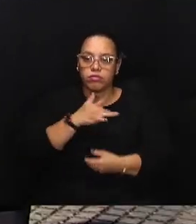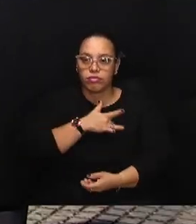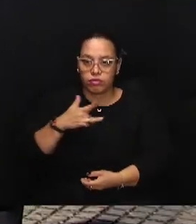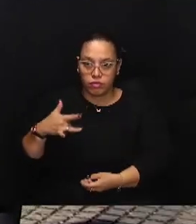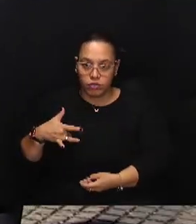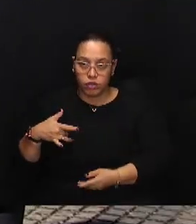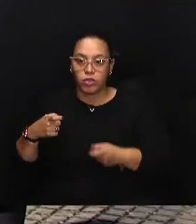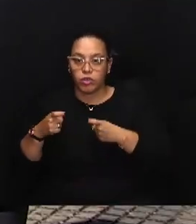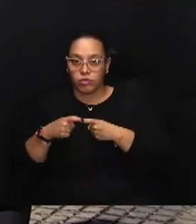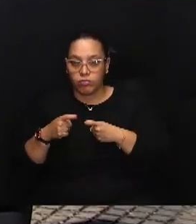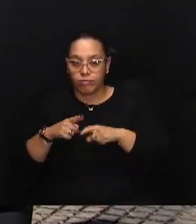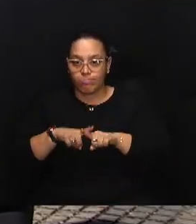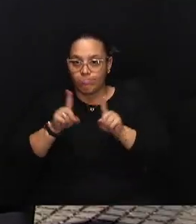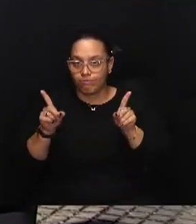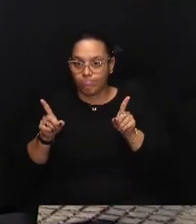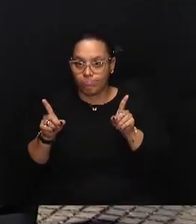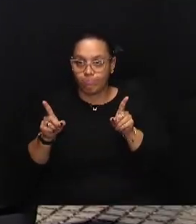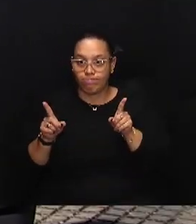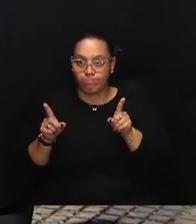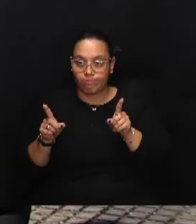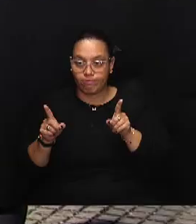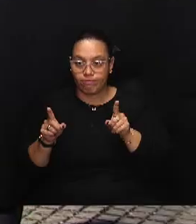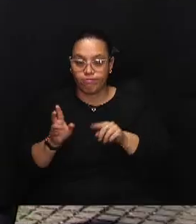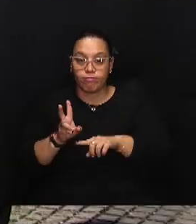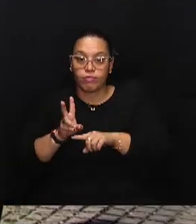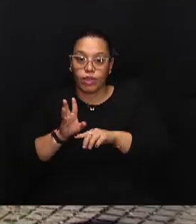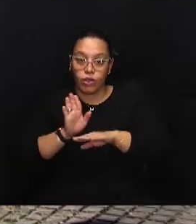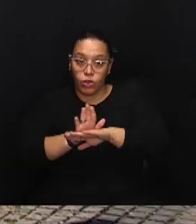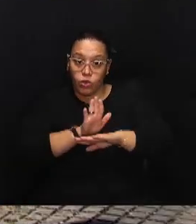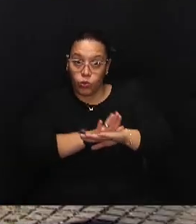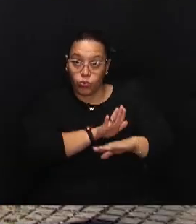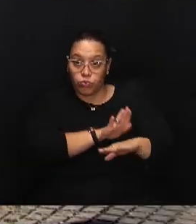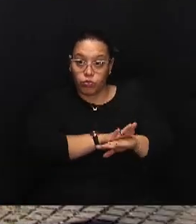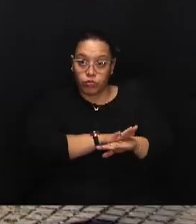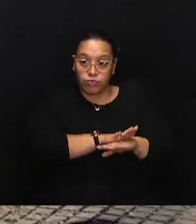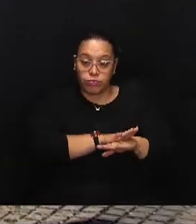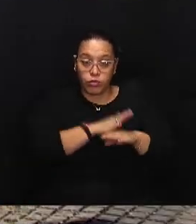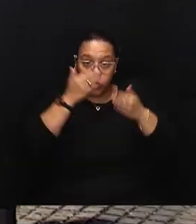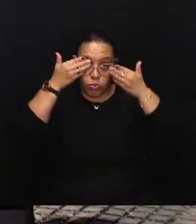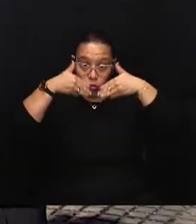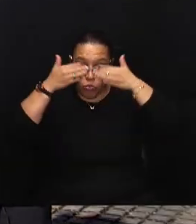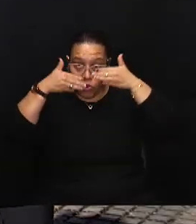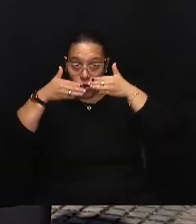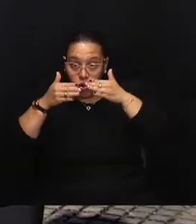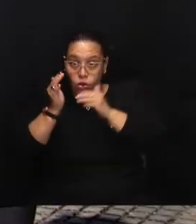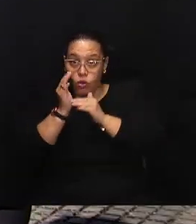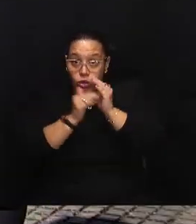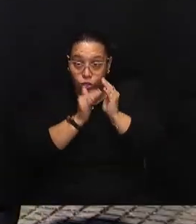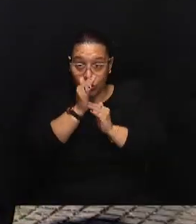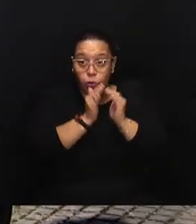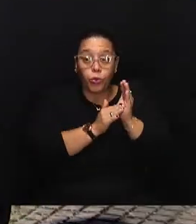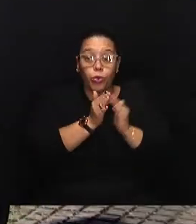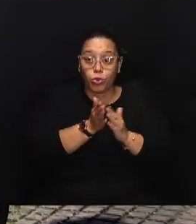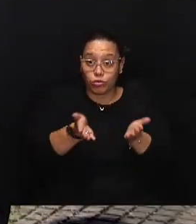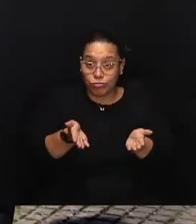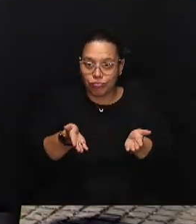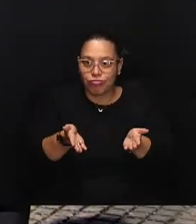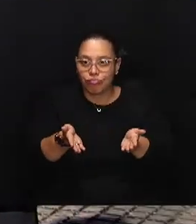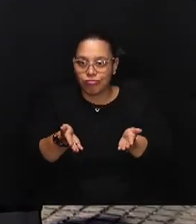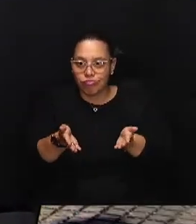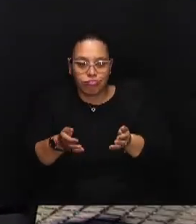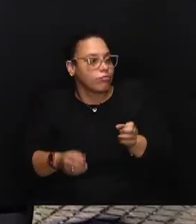ele ser médico, mas ultimamente ele tem ajudado as pessoas a passarem em provas de concurso. Ah, que legal. Então você tem... Existe